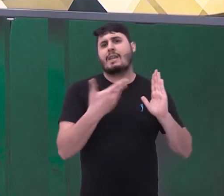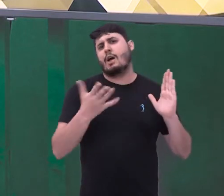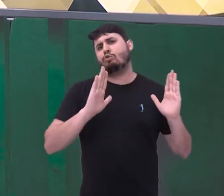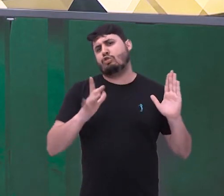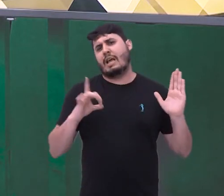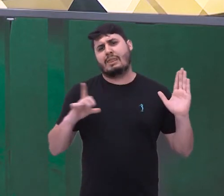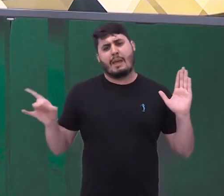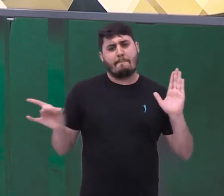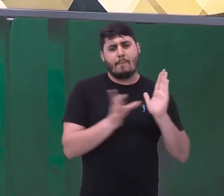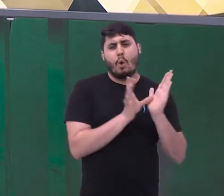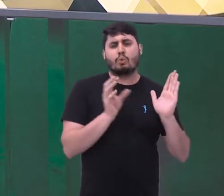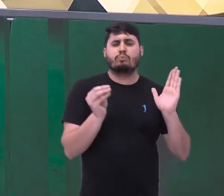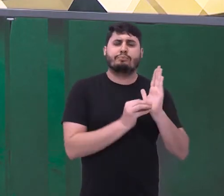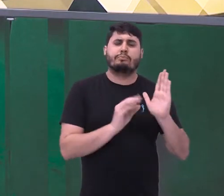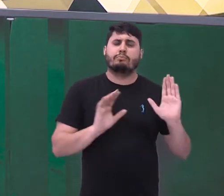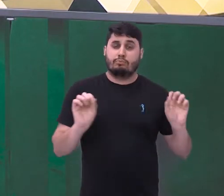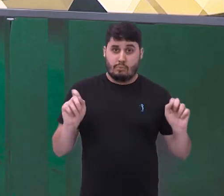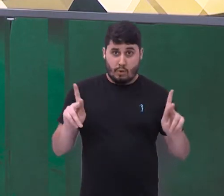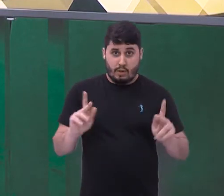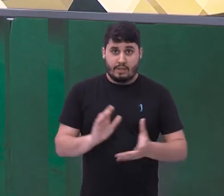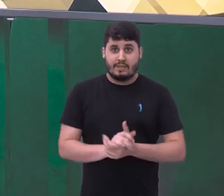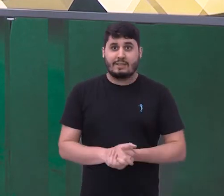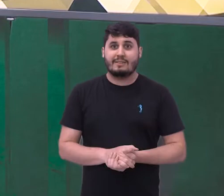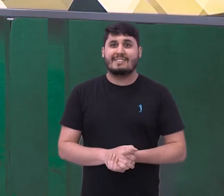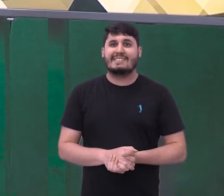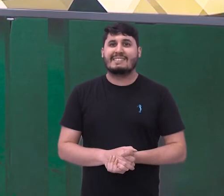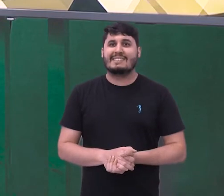Compreenderam? Vamos embora?